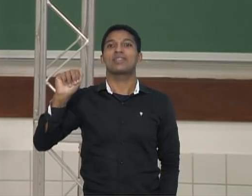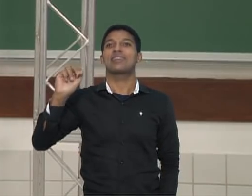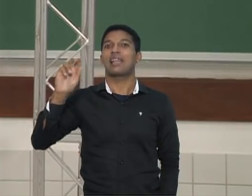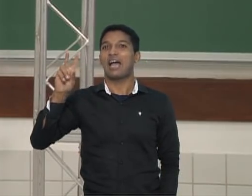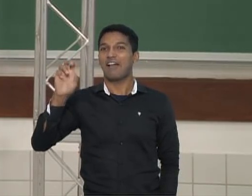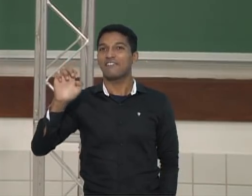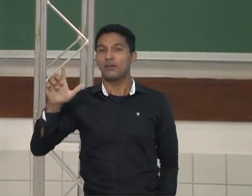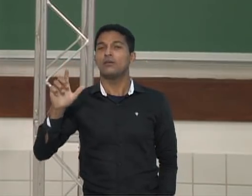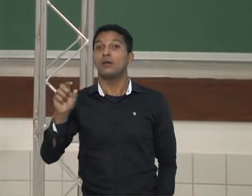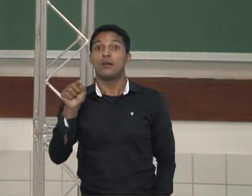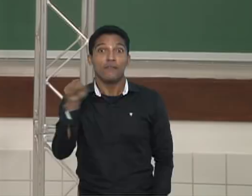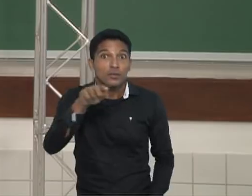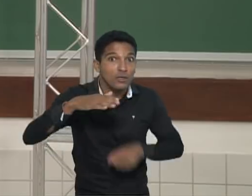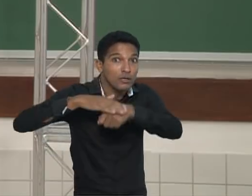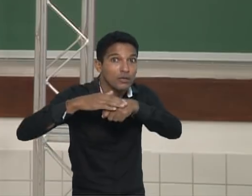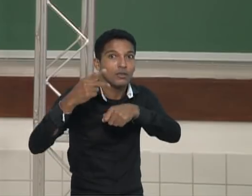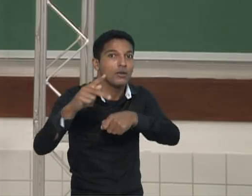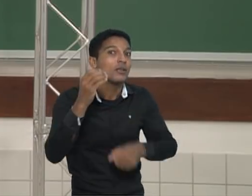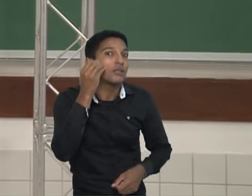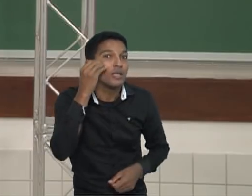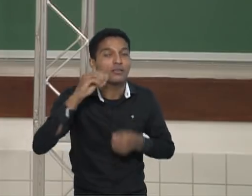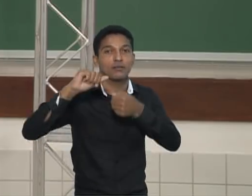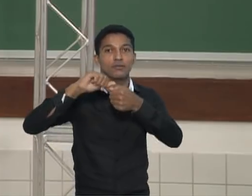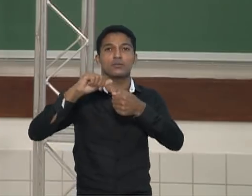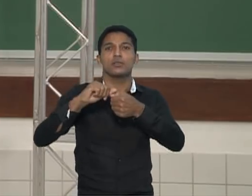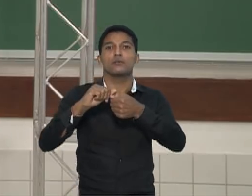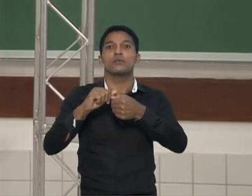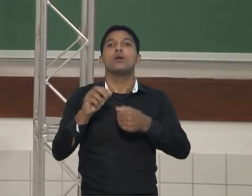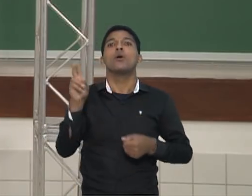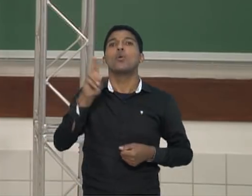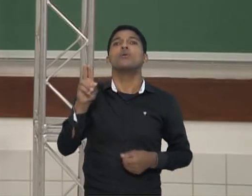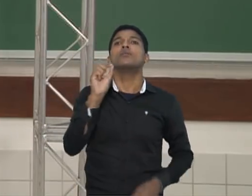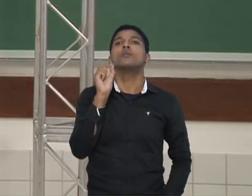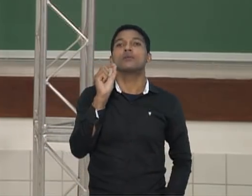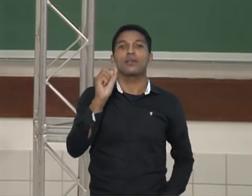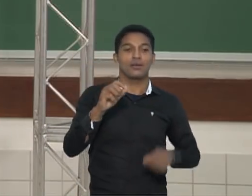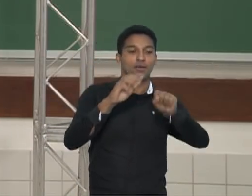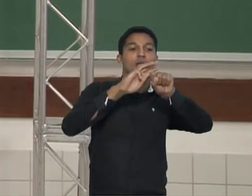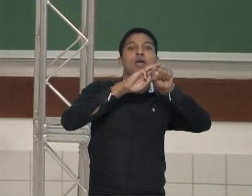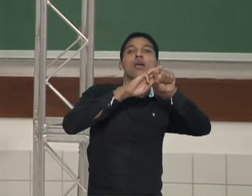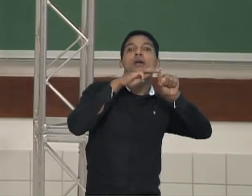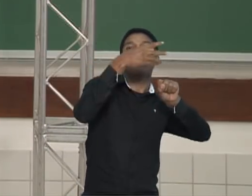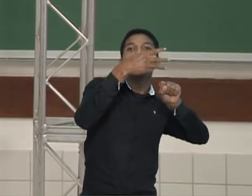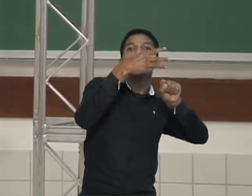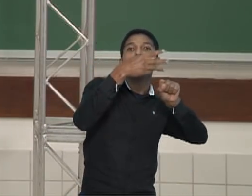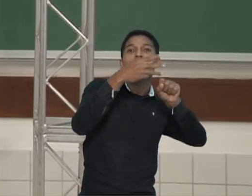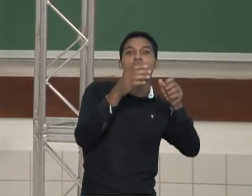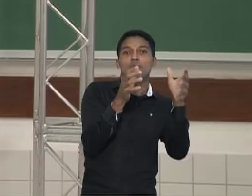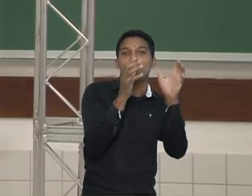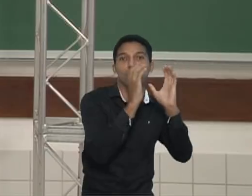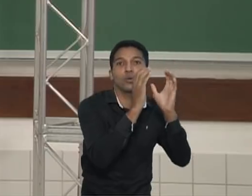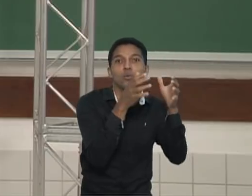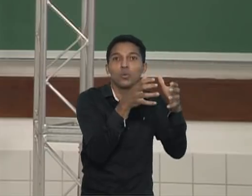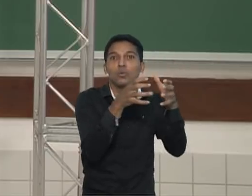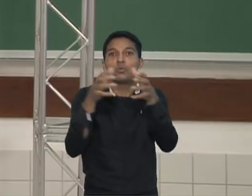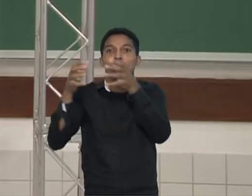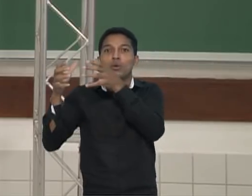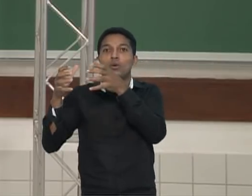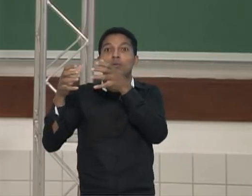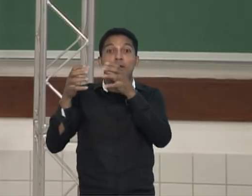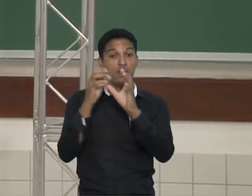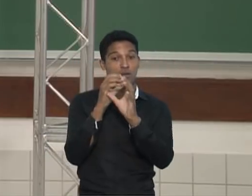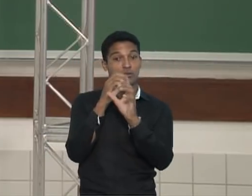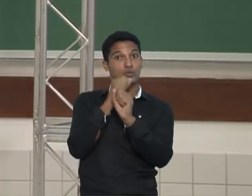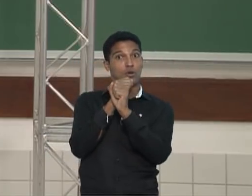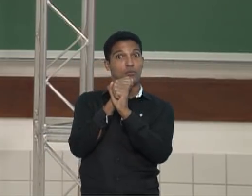fazer, tá? O produto notável utilizando o cubo da soma de dois termos. Se você esqueceu,